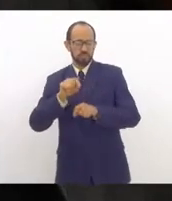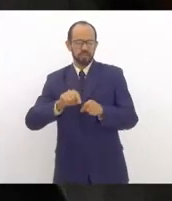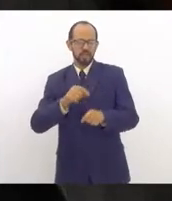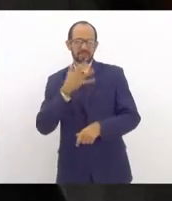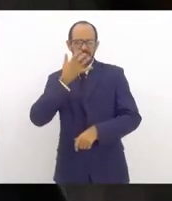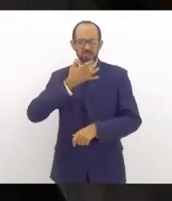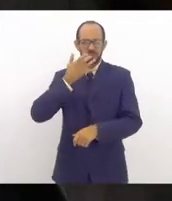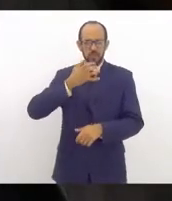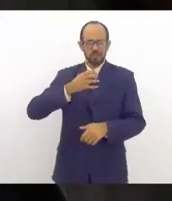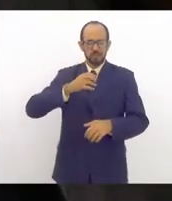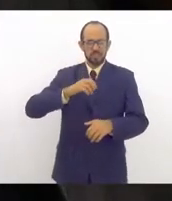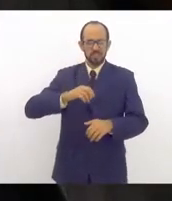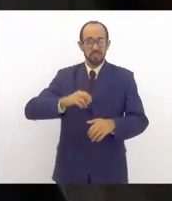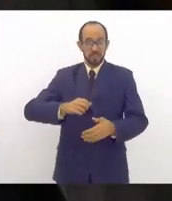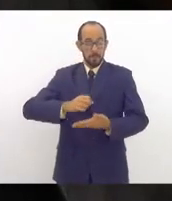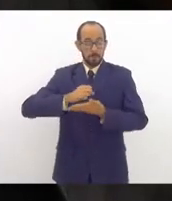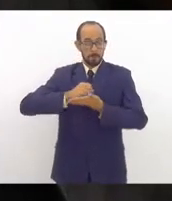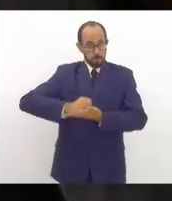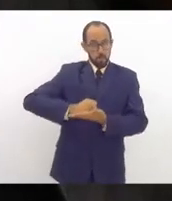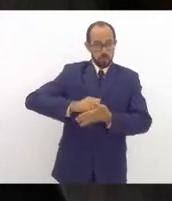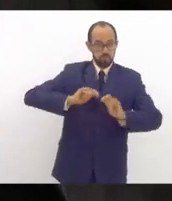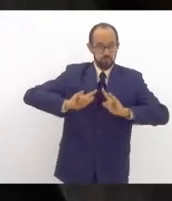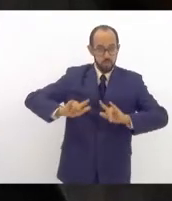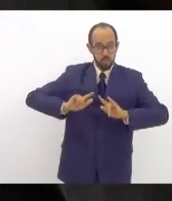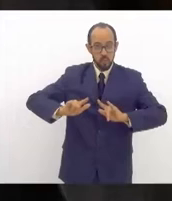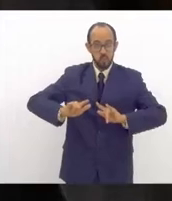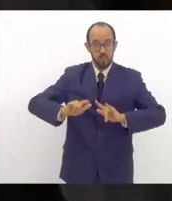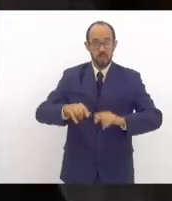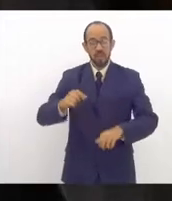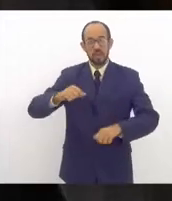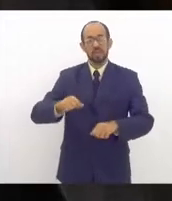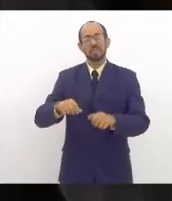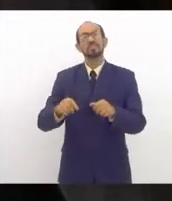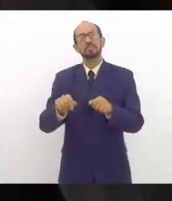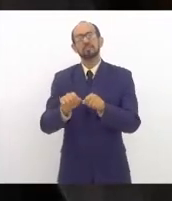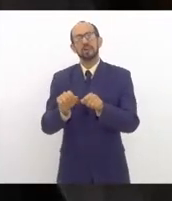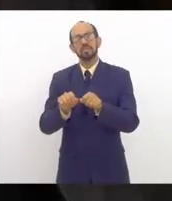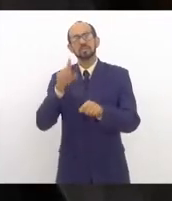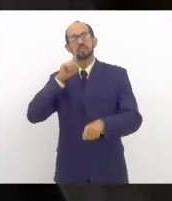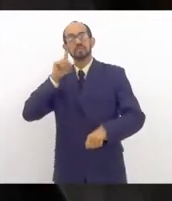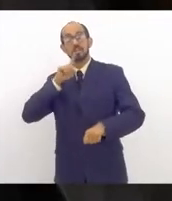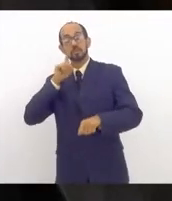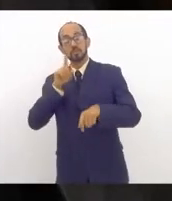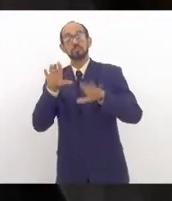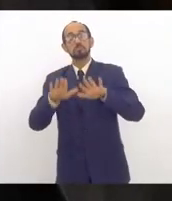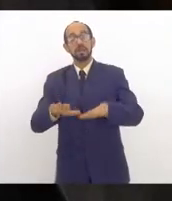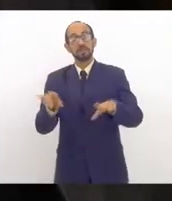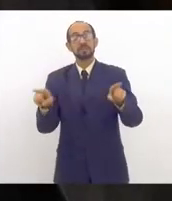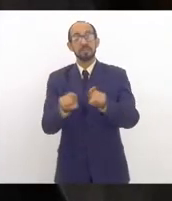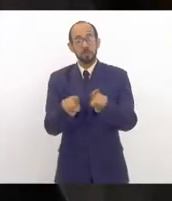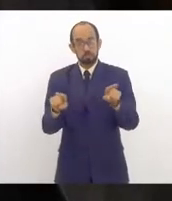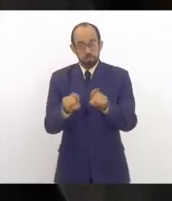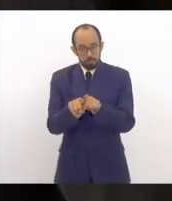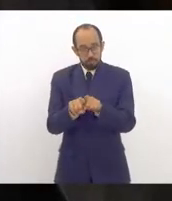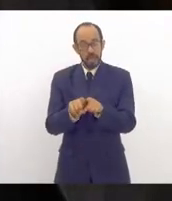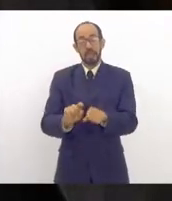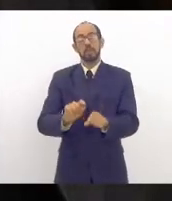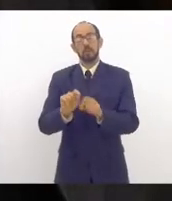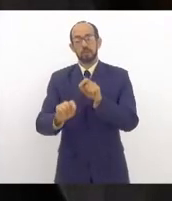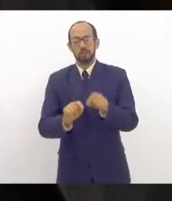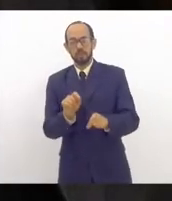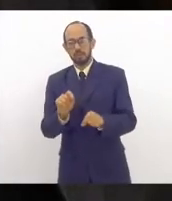rocks pensados produzidos nos Estados Unidos a América mas também havia espaço para